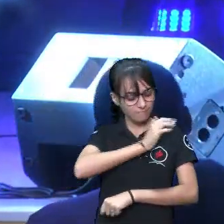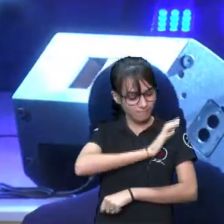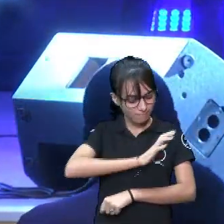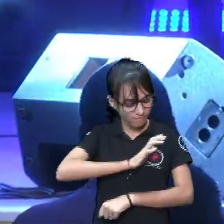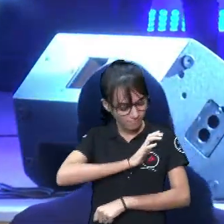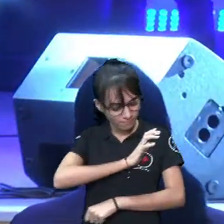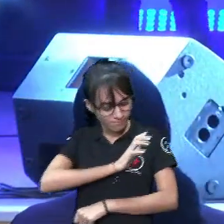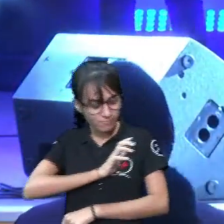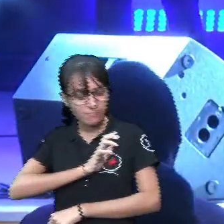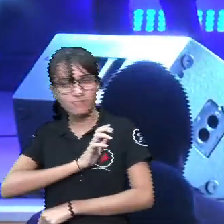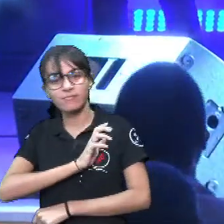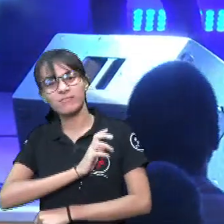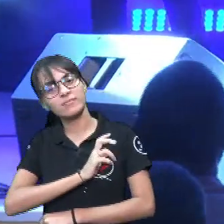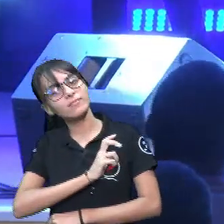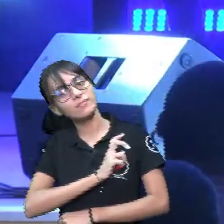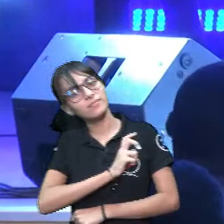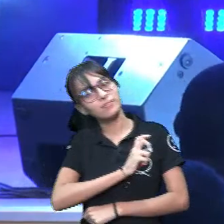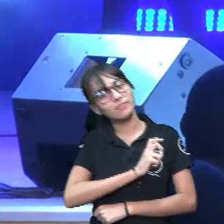sacrifício de